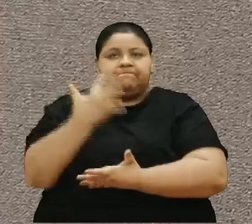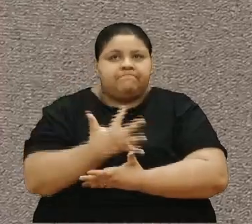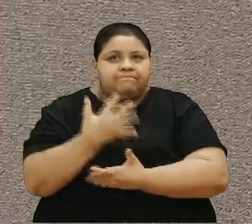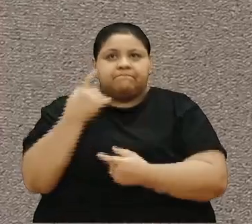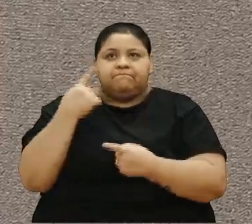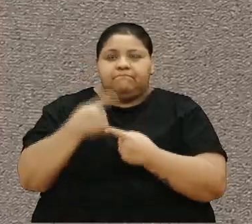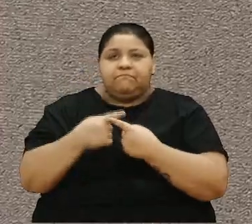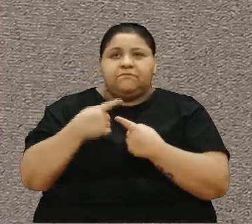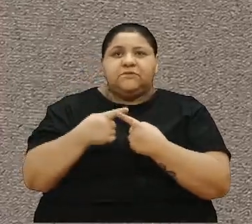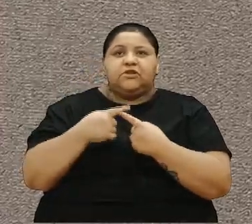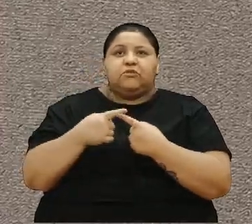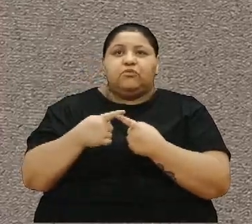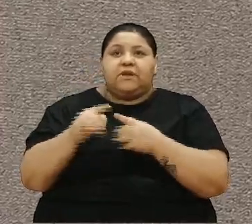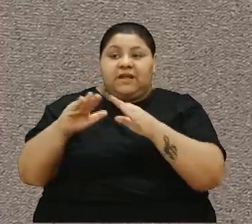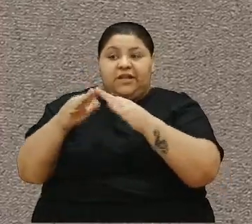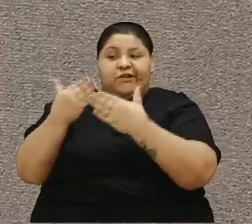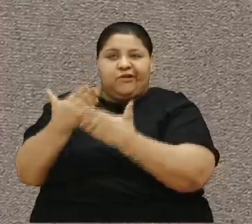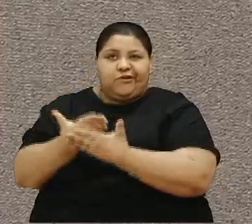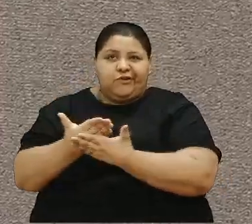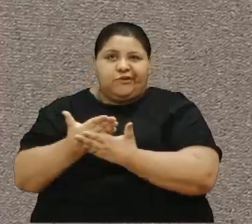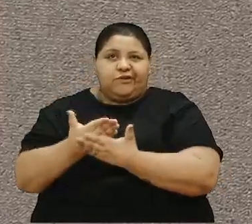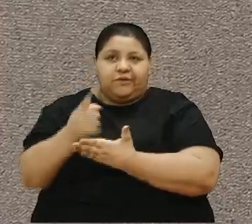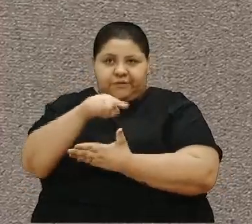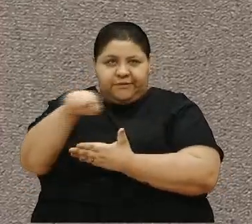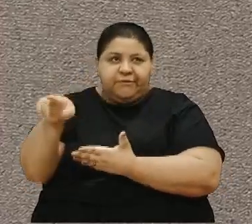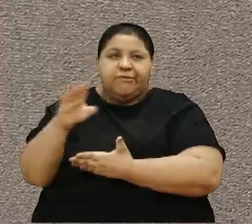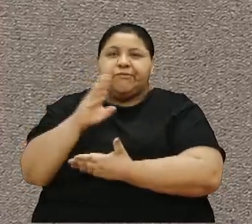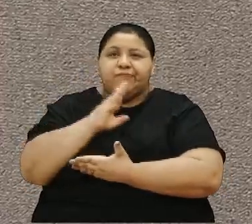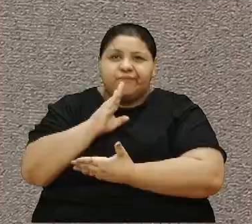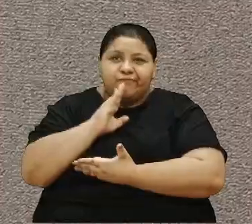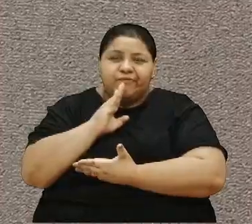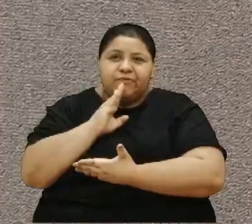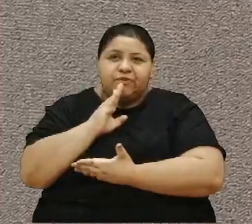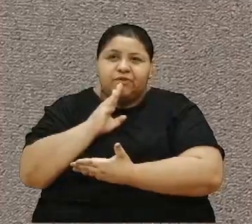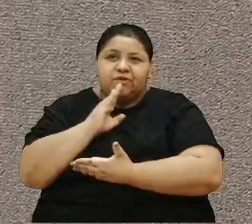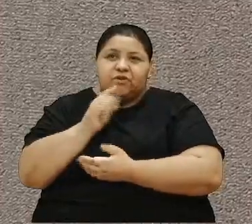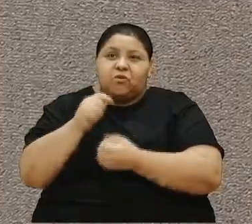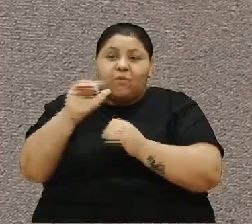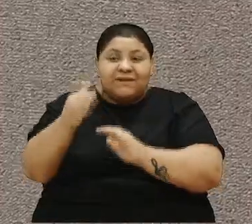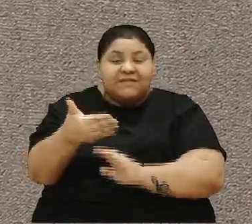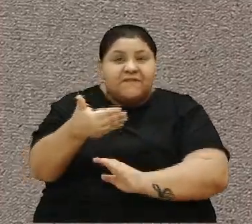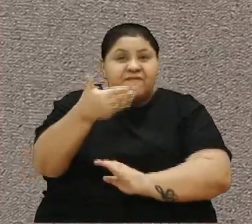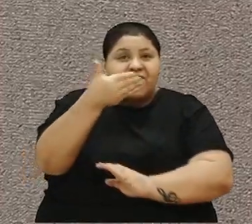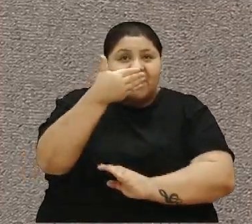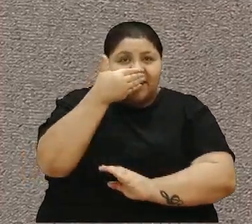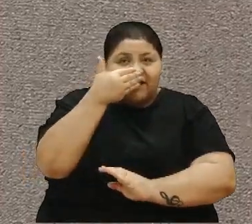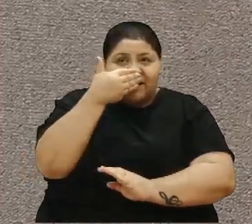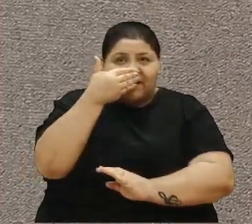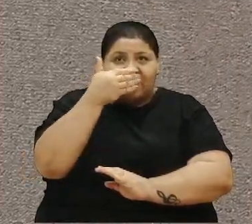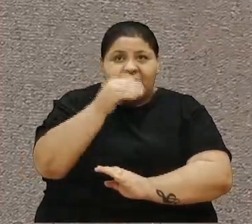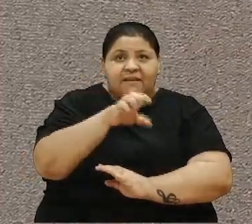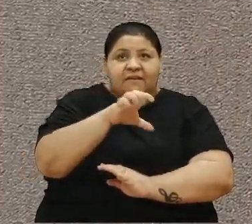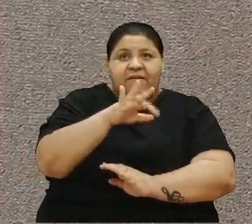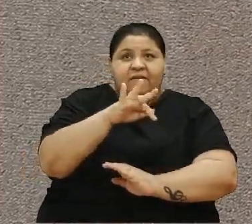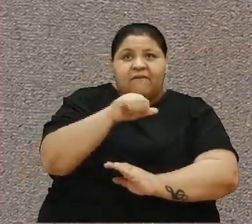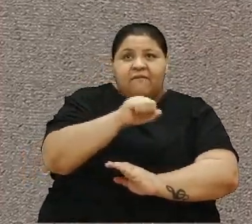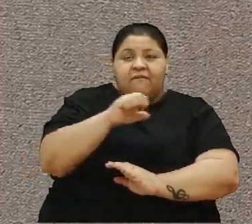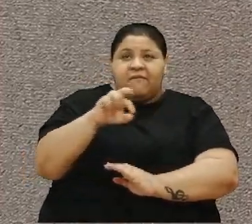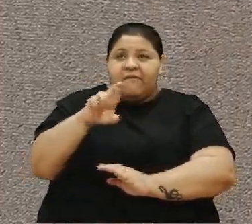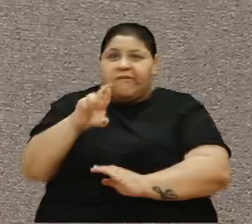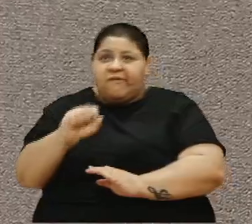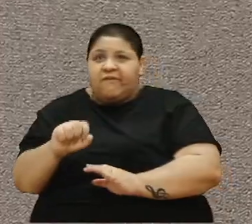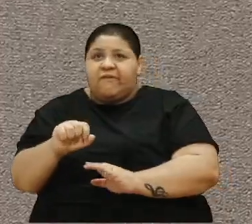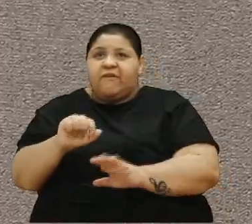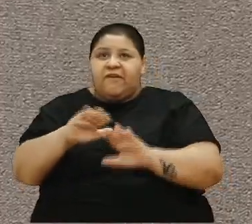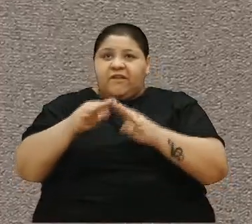porque a Santo Antônio fica, para quem conhece, praticamente em frente à EFA Serra, a Escola Família Agrícola